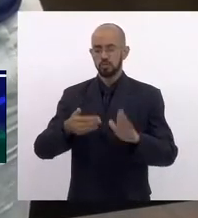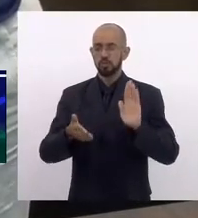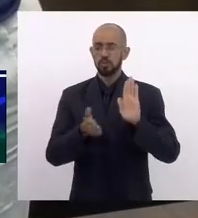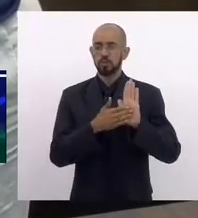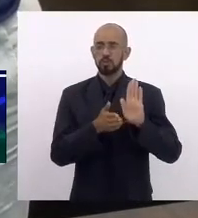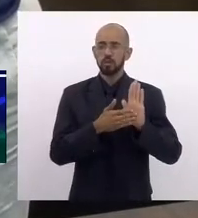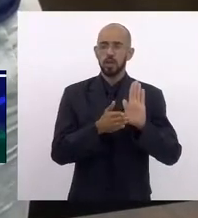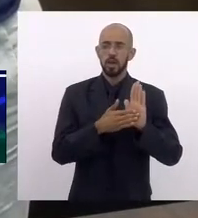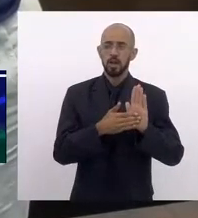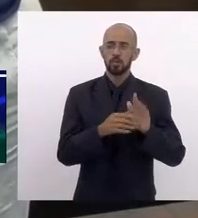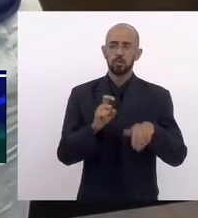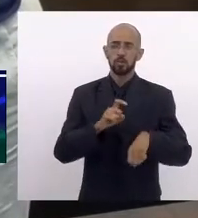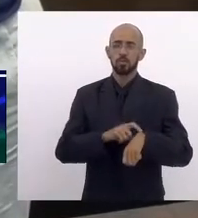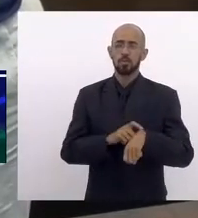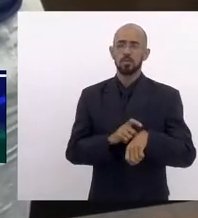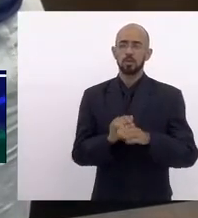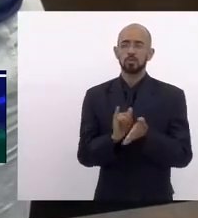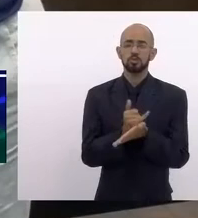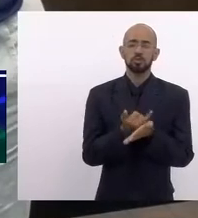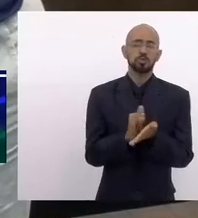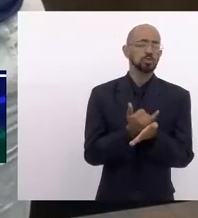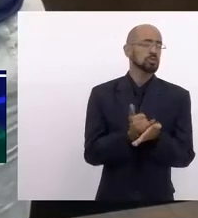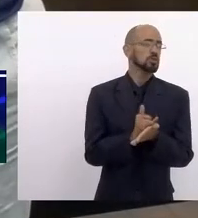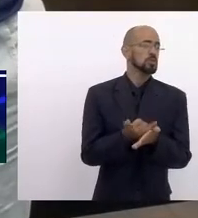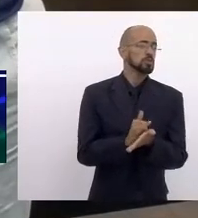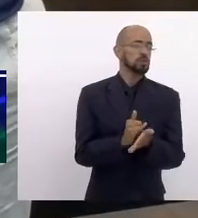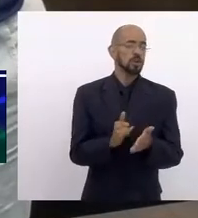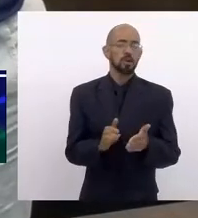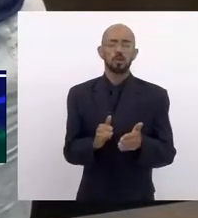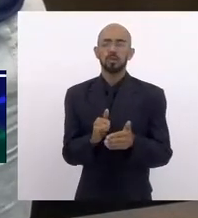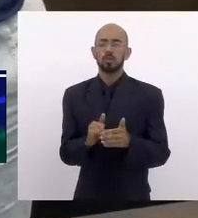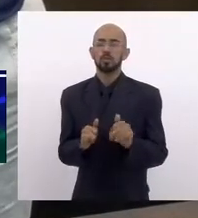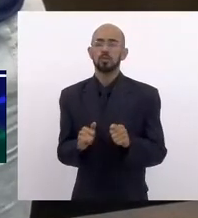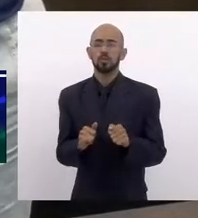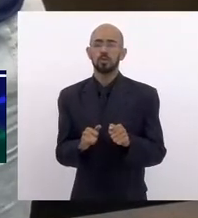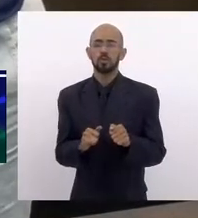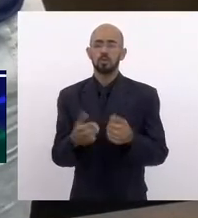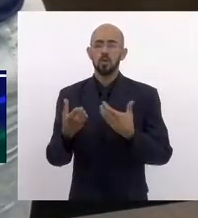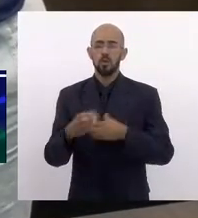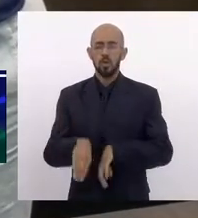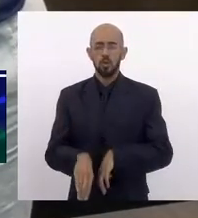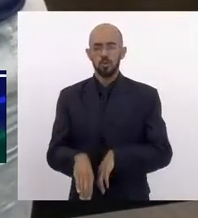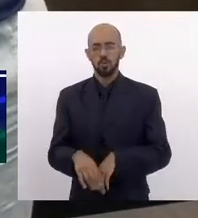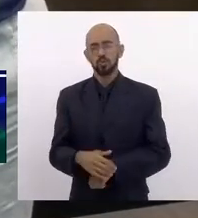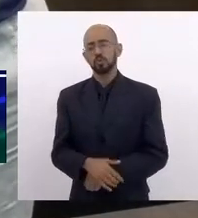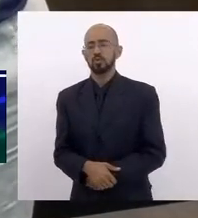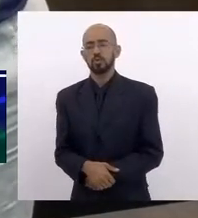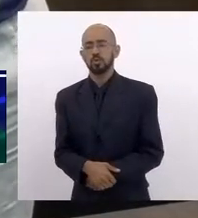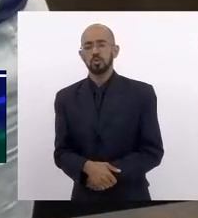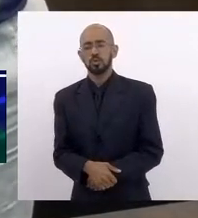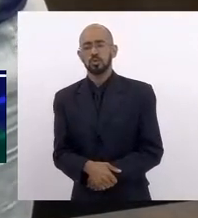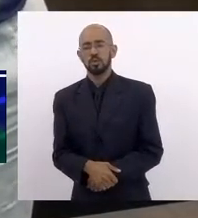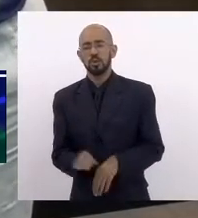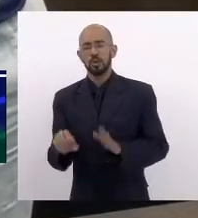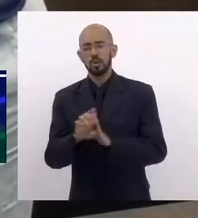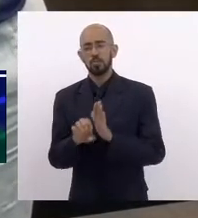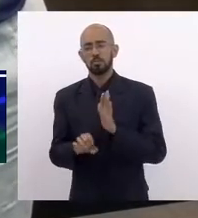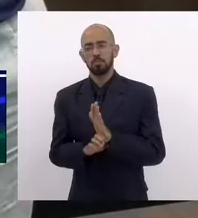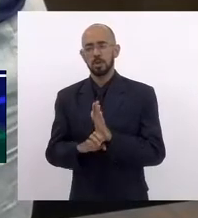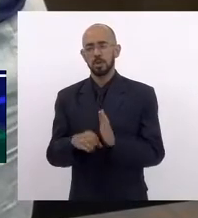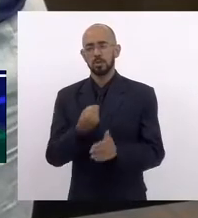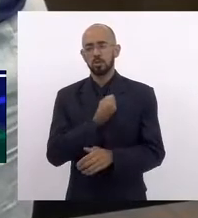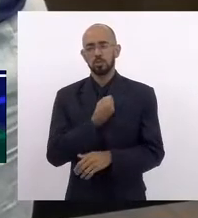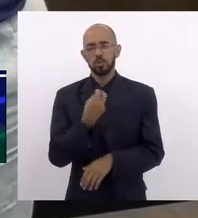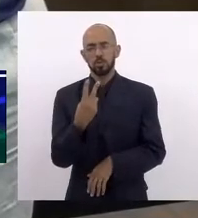no ato de inscrição no respectivo certame. Emenda aditiva